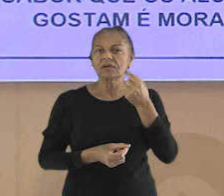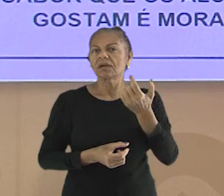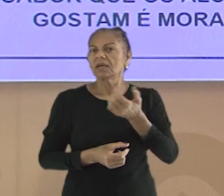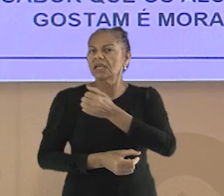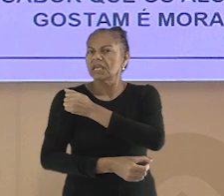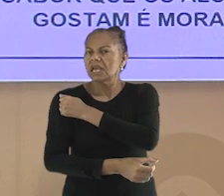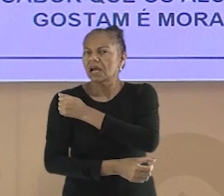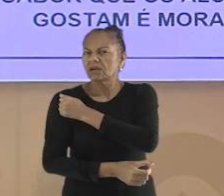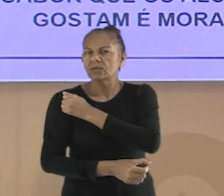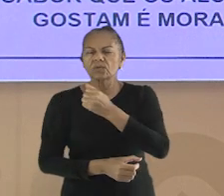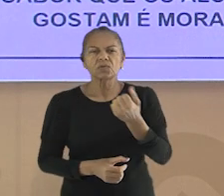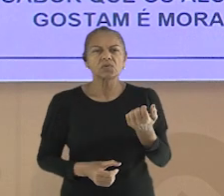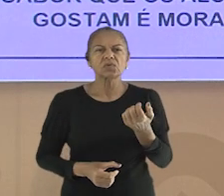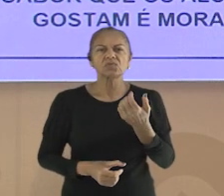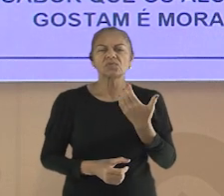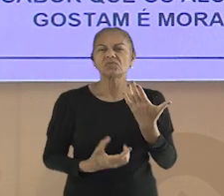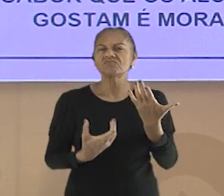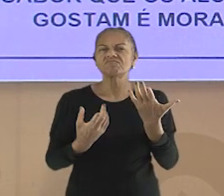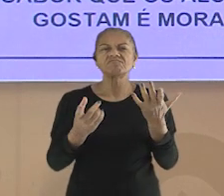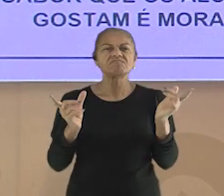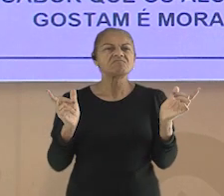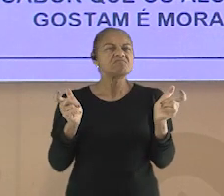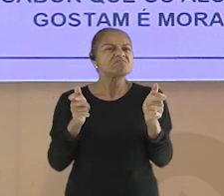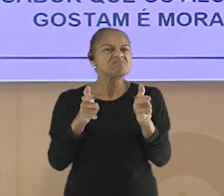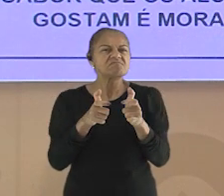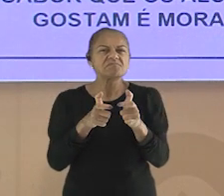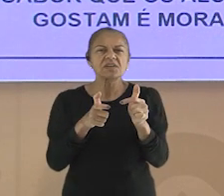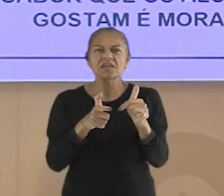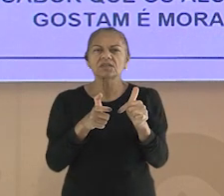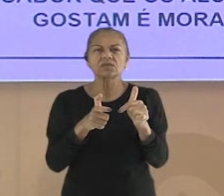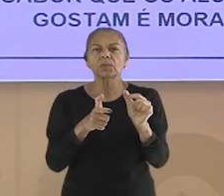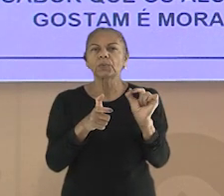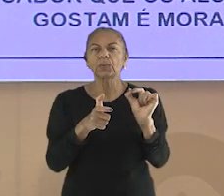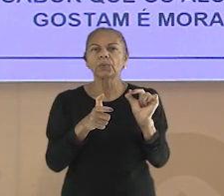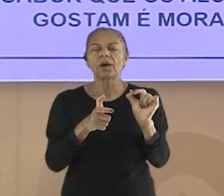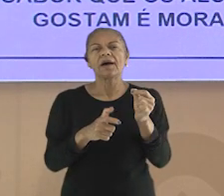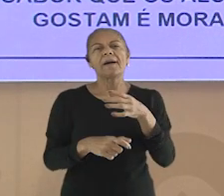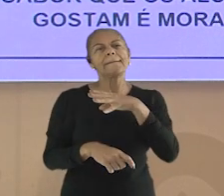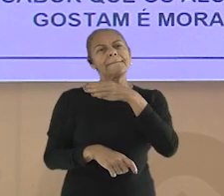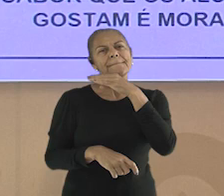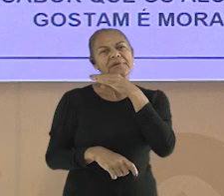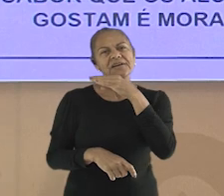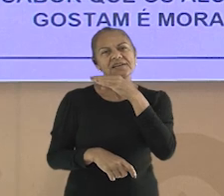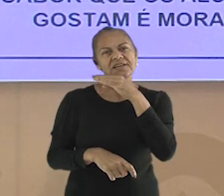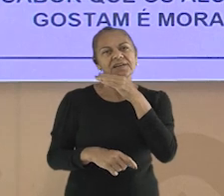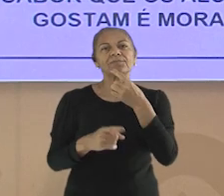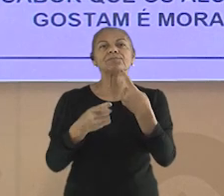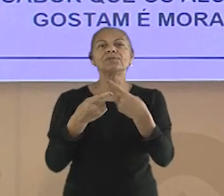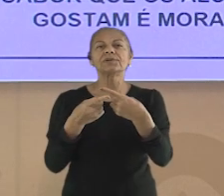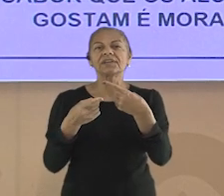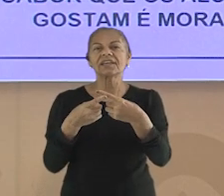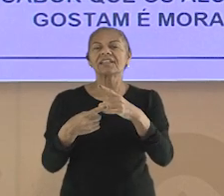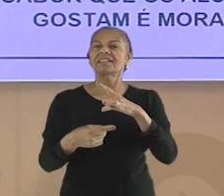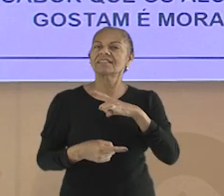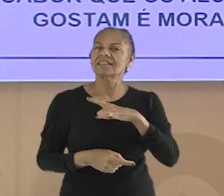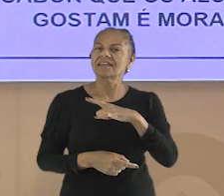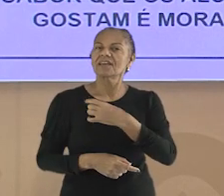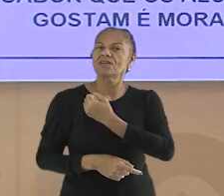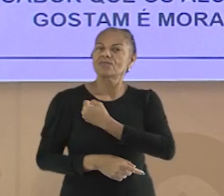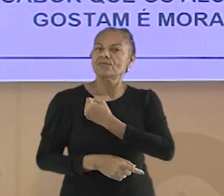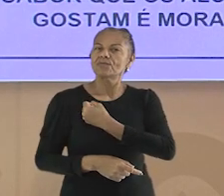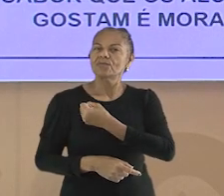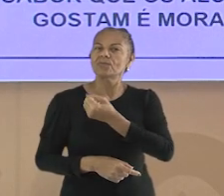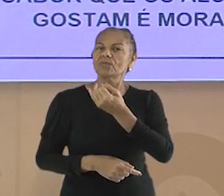que eles menos gostam é o de manga, já que, como nós podemos ver, manga apresenta